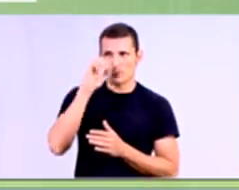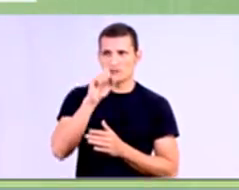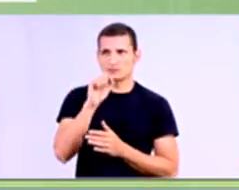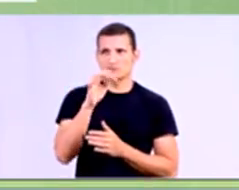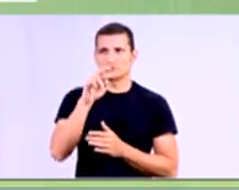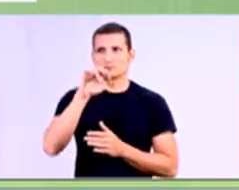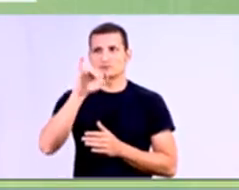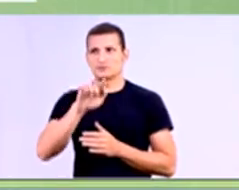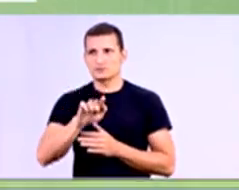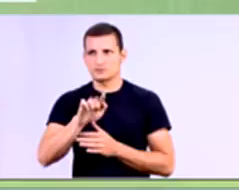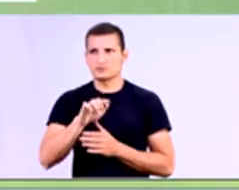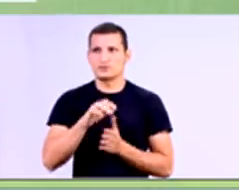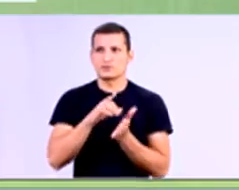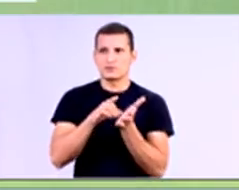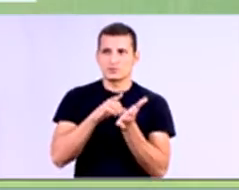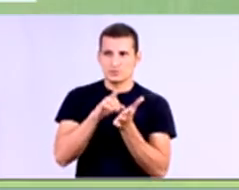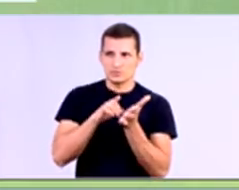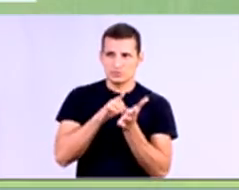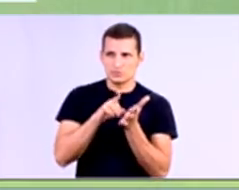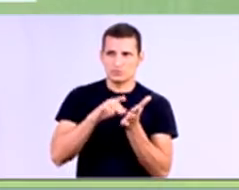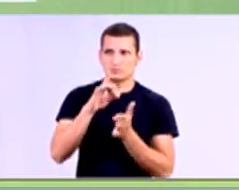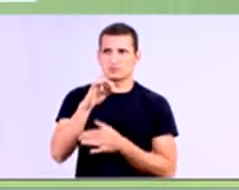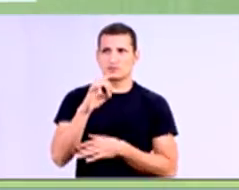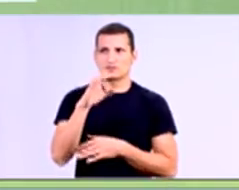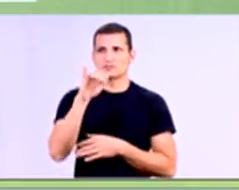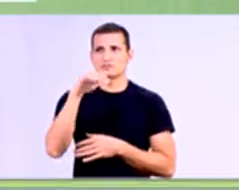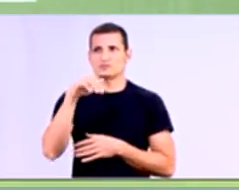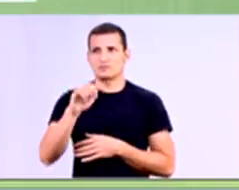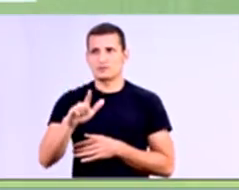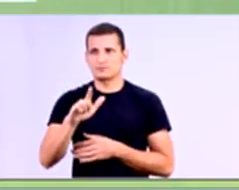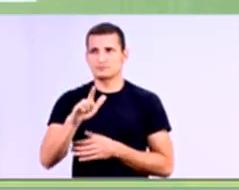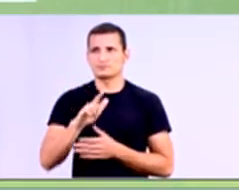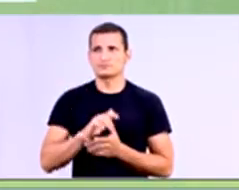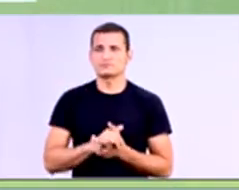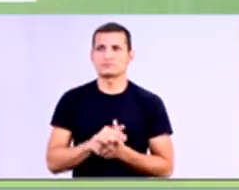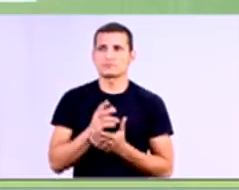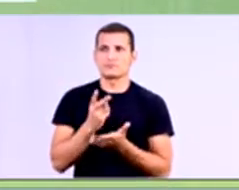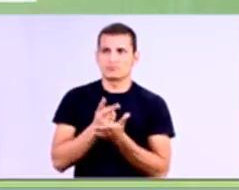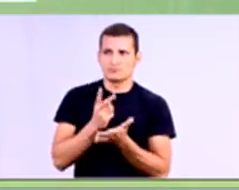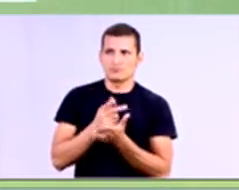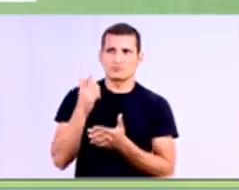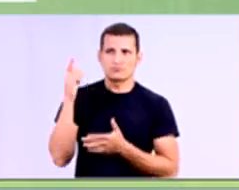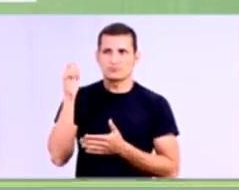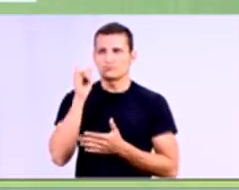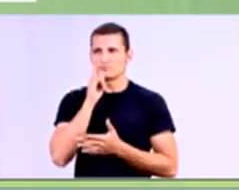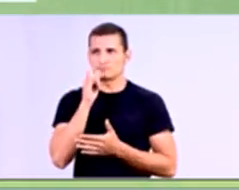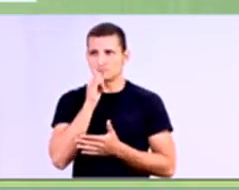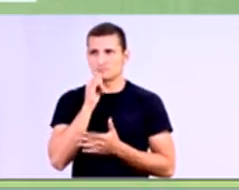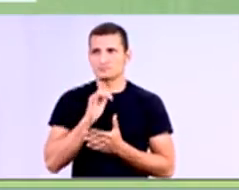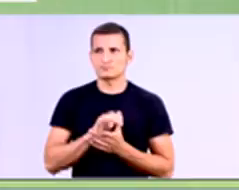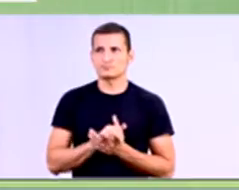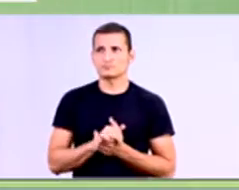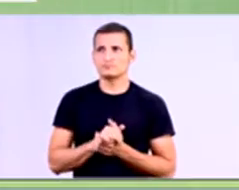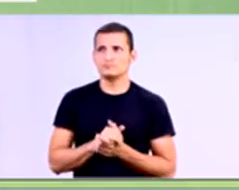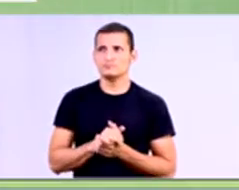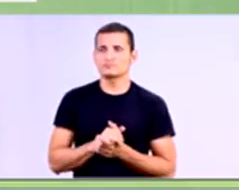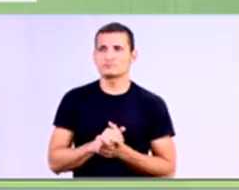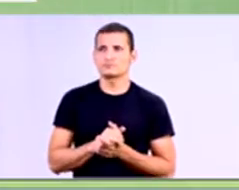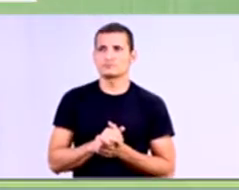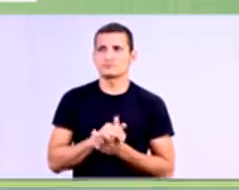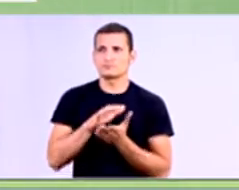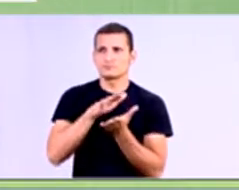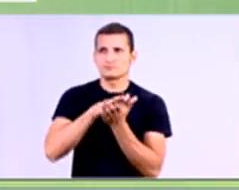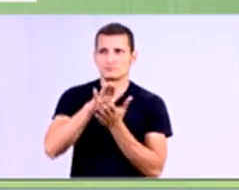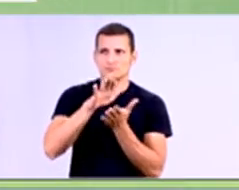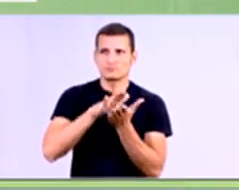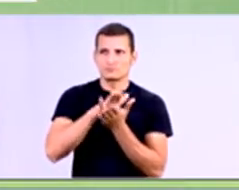string, o disco, que vai conter dados tipo decimal. Do mesmo jeito, outro exemplo aqui, já estereotipando aí uma